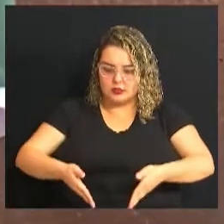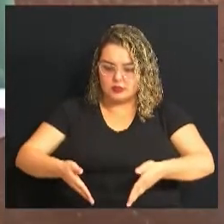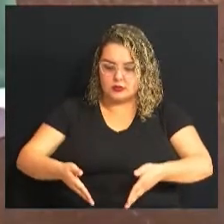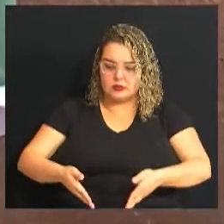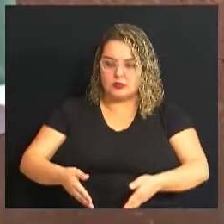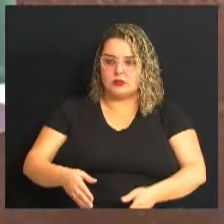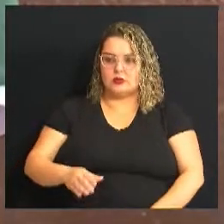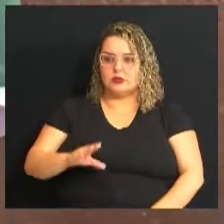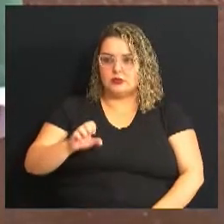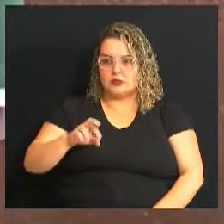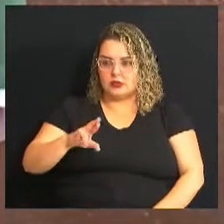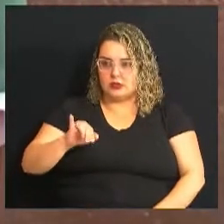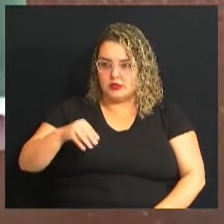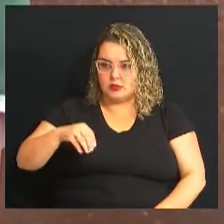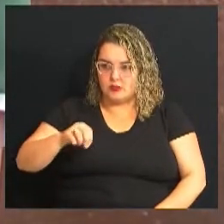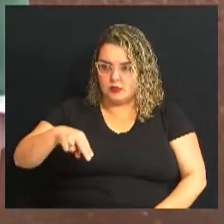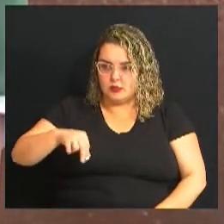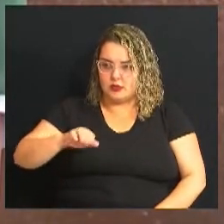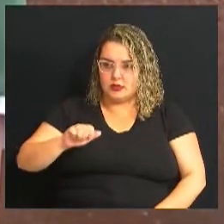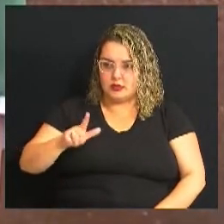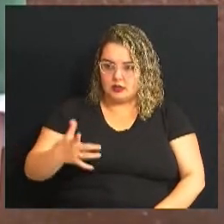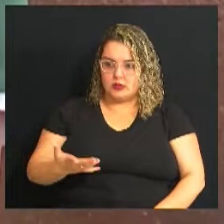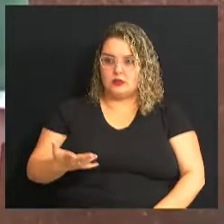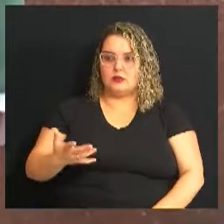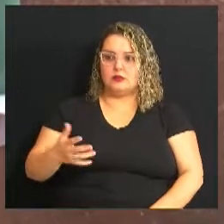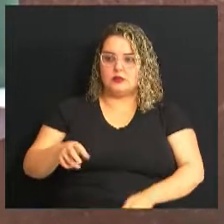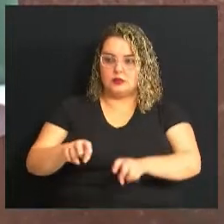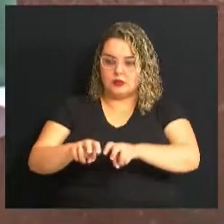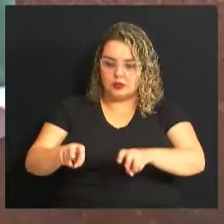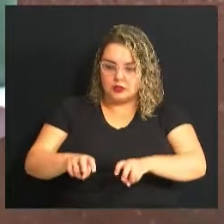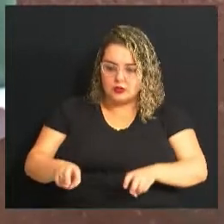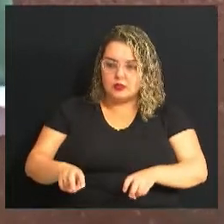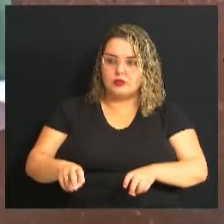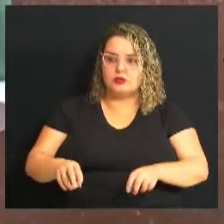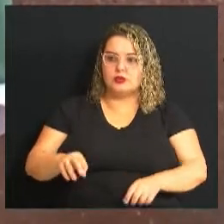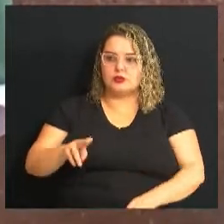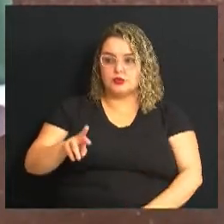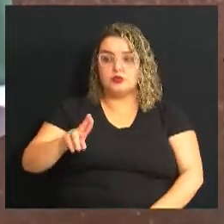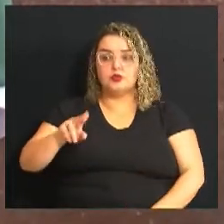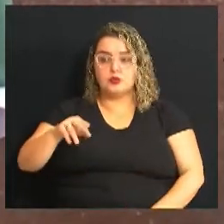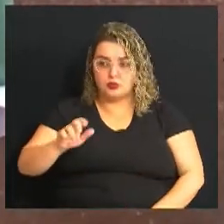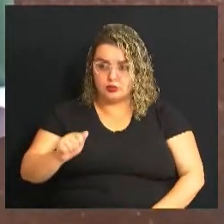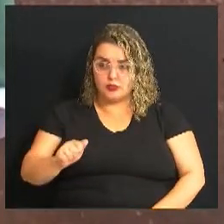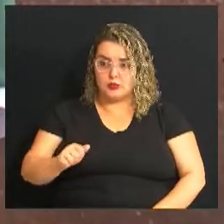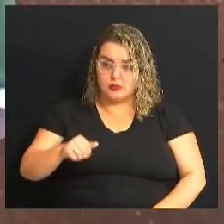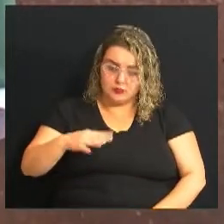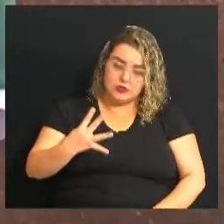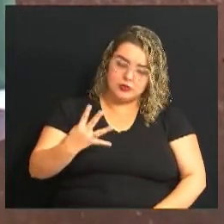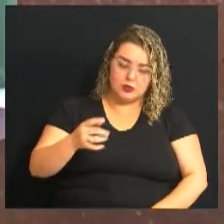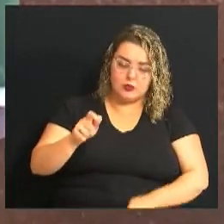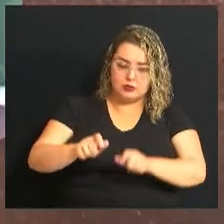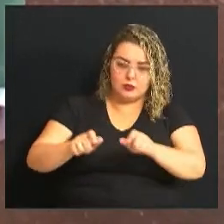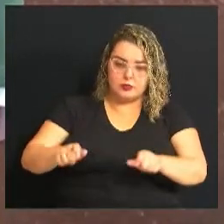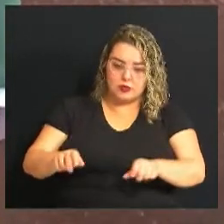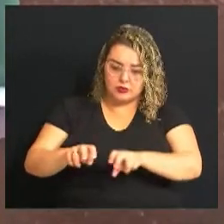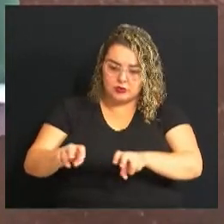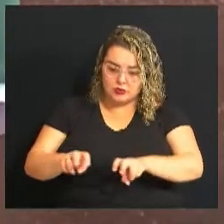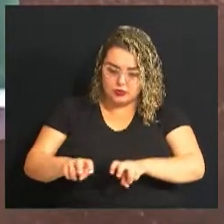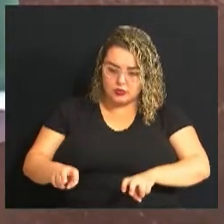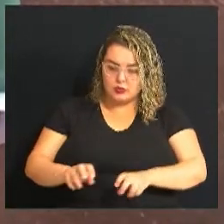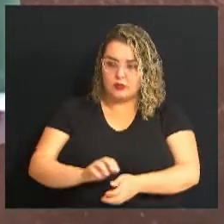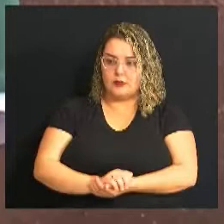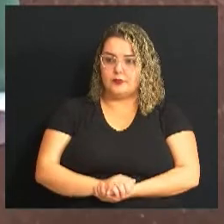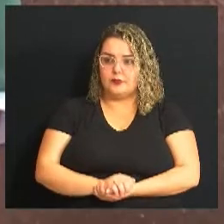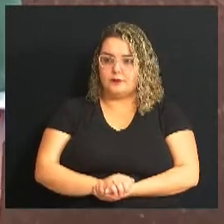pessoal do carro elétrico de passageiro, de urna, que fazem o transporte, mais as 4 pessoas da equipe, que entram